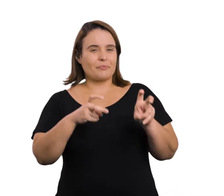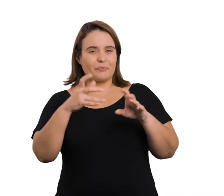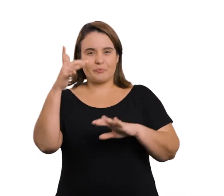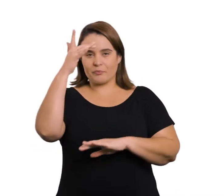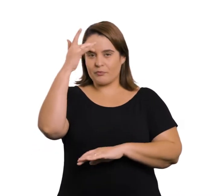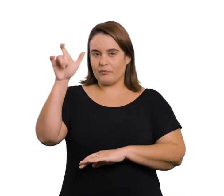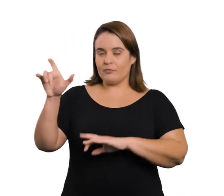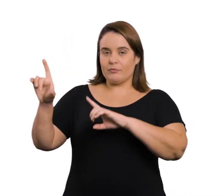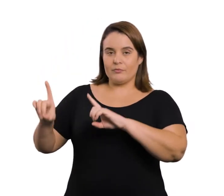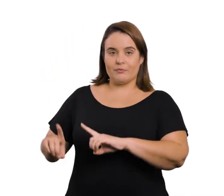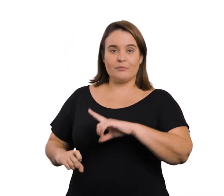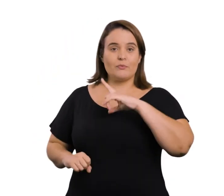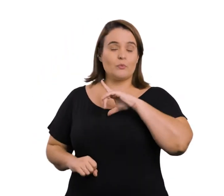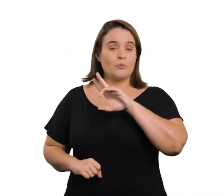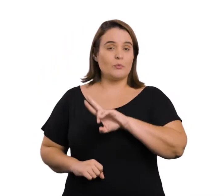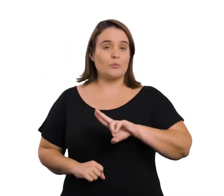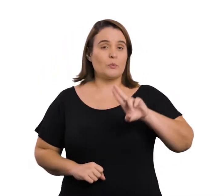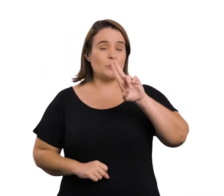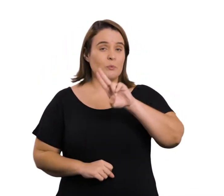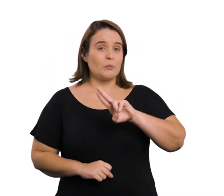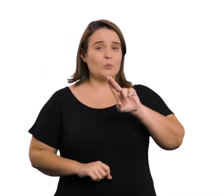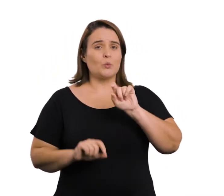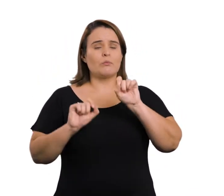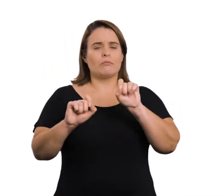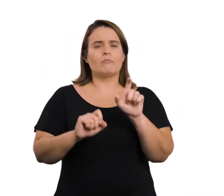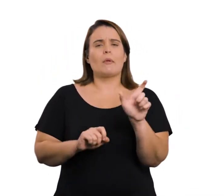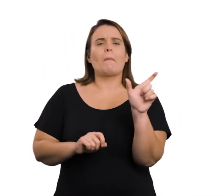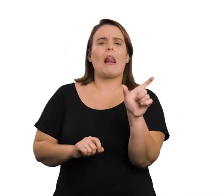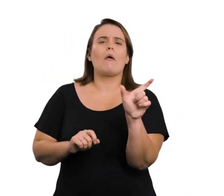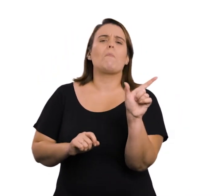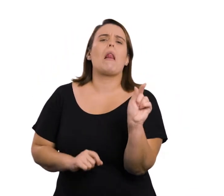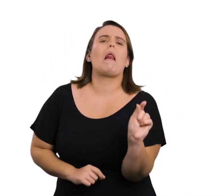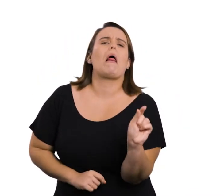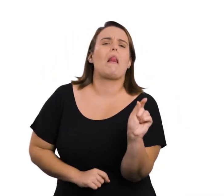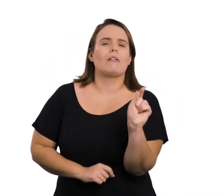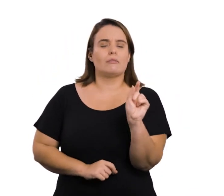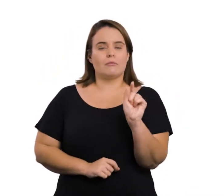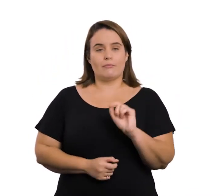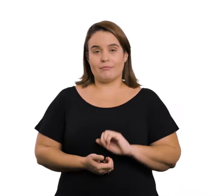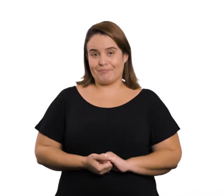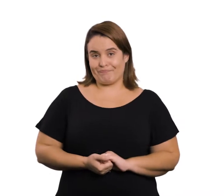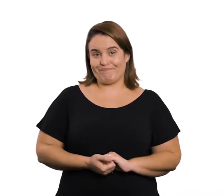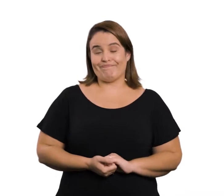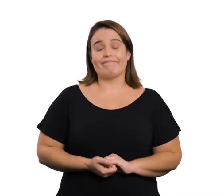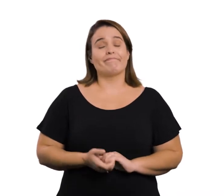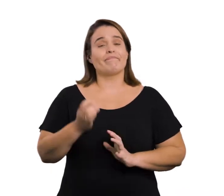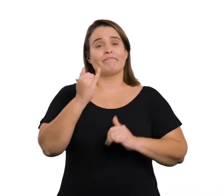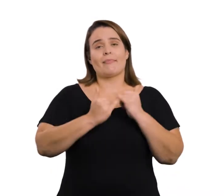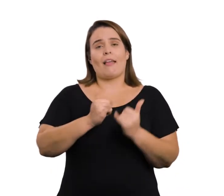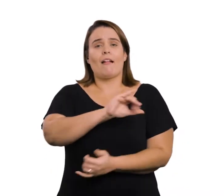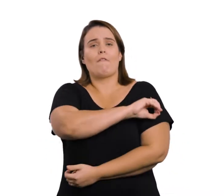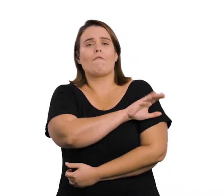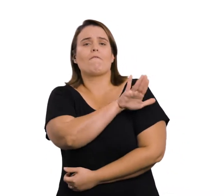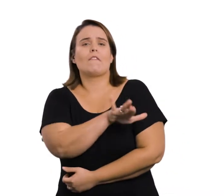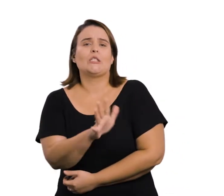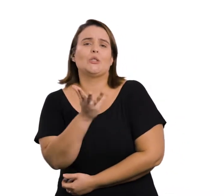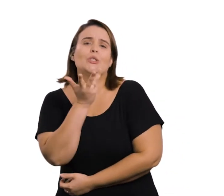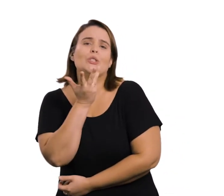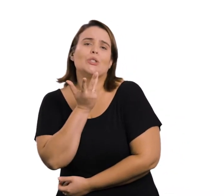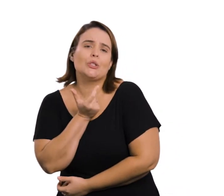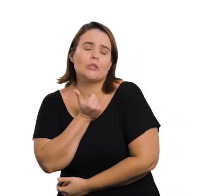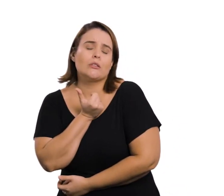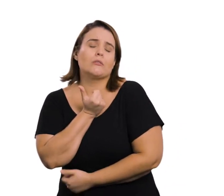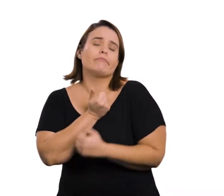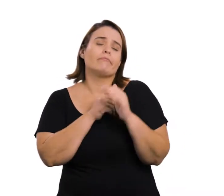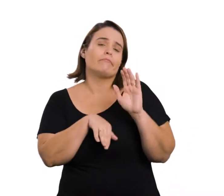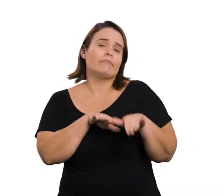às pessoas com deficiência, é o uso exagerado dos diminutivos. A tendência de infantilizar o tratamento, mesmo